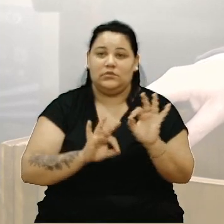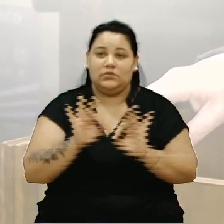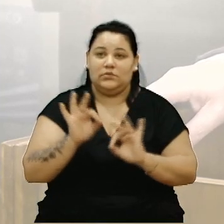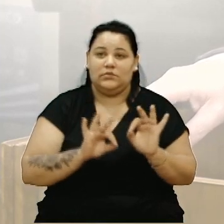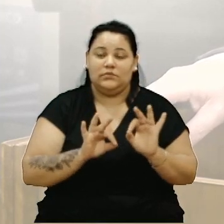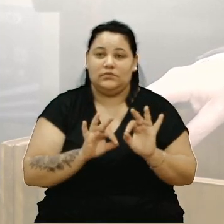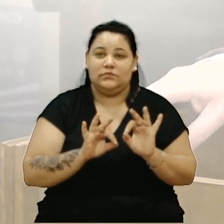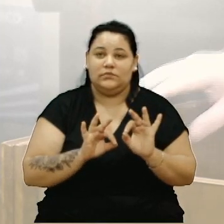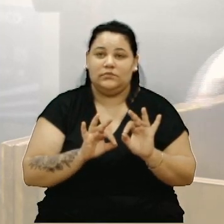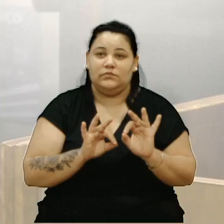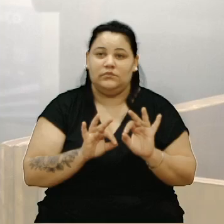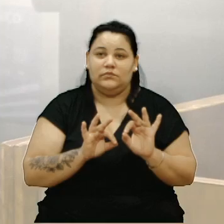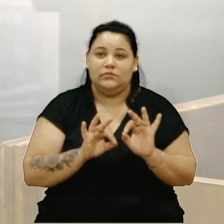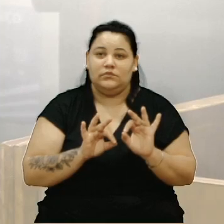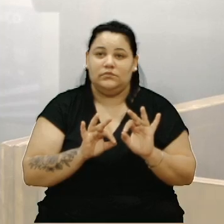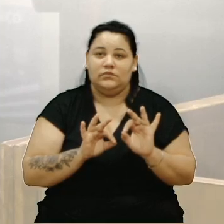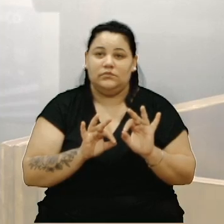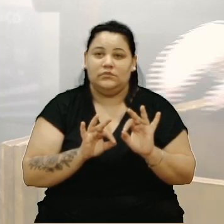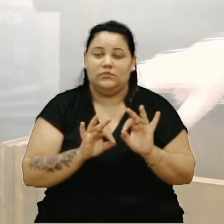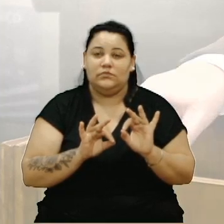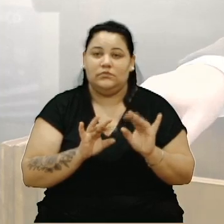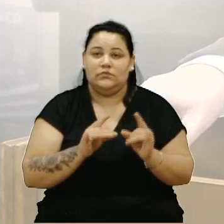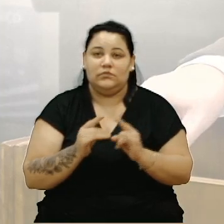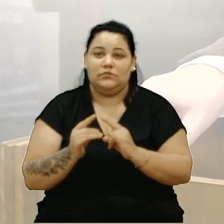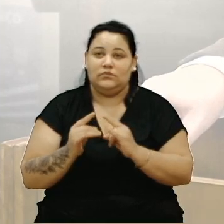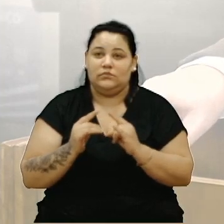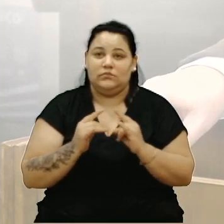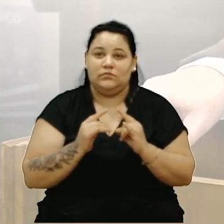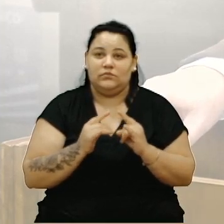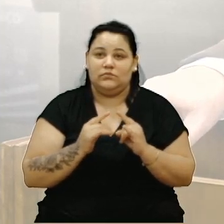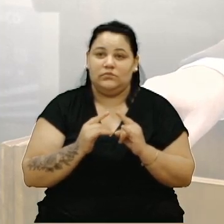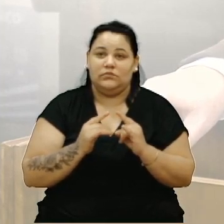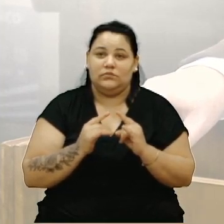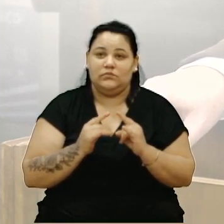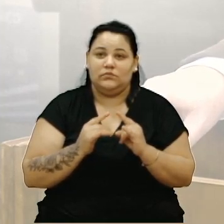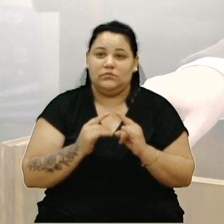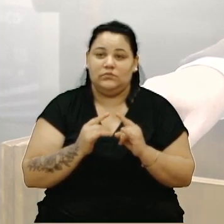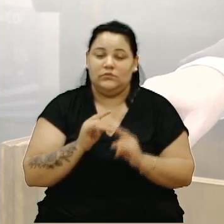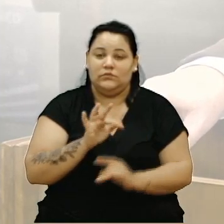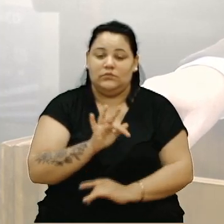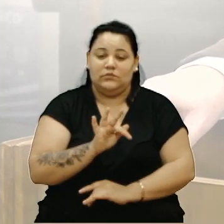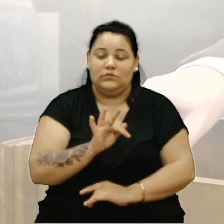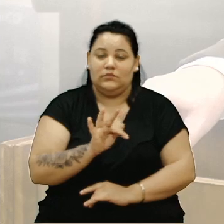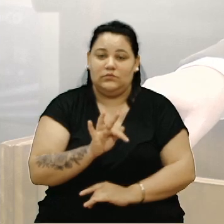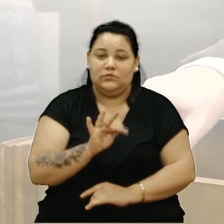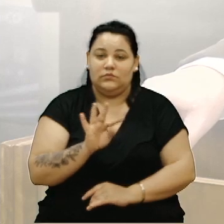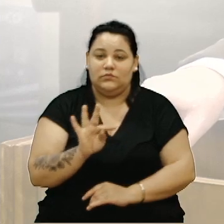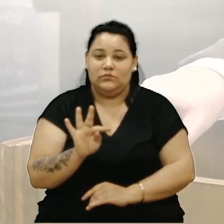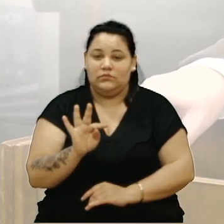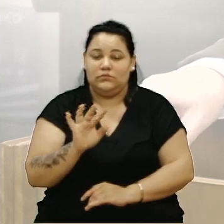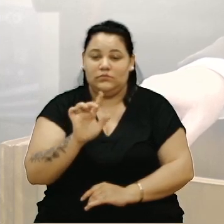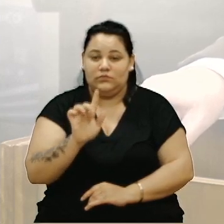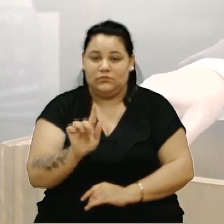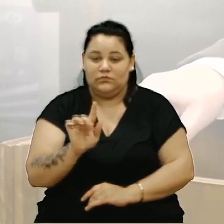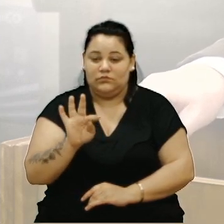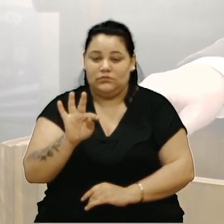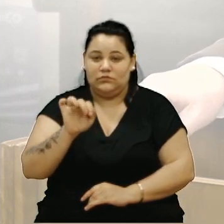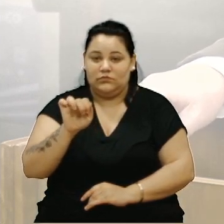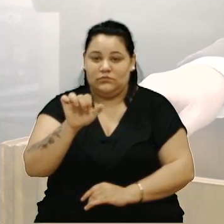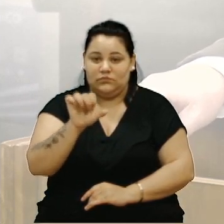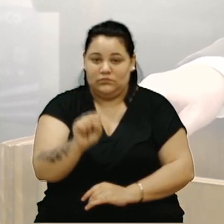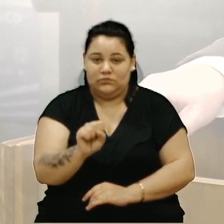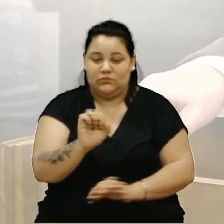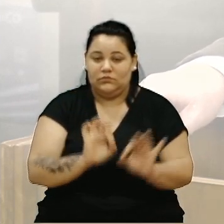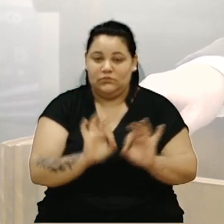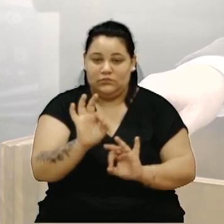pela Fundação Gaúcha de Trabalho e Ação Social, a FGTAS, e teve